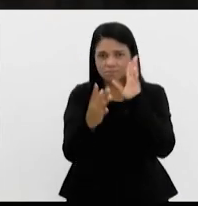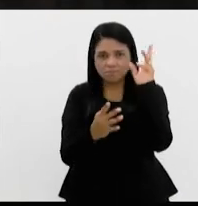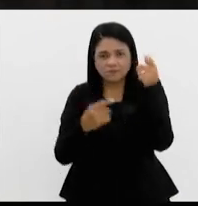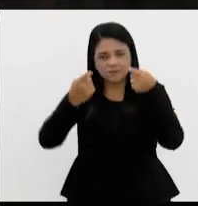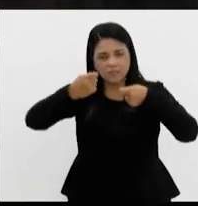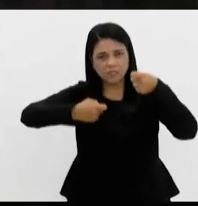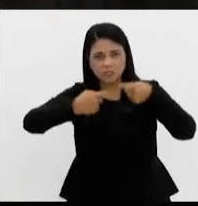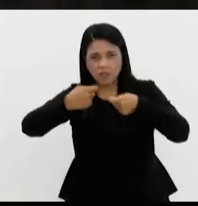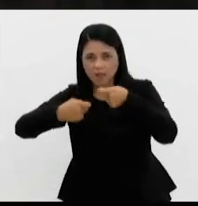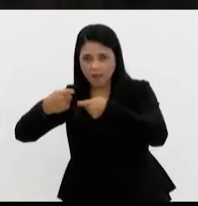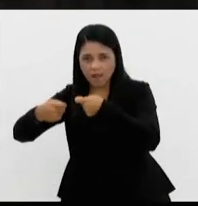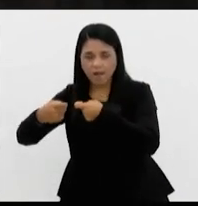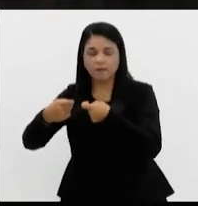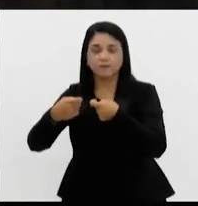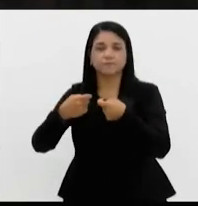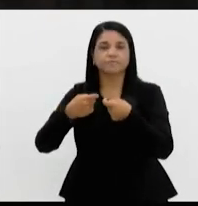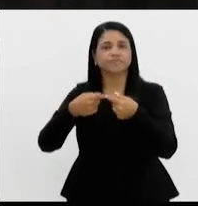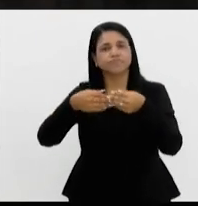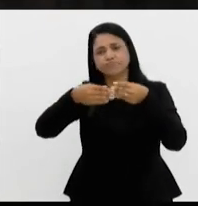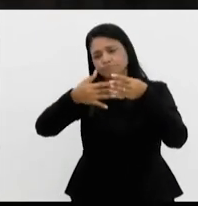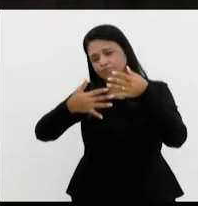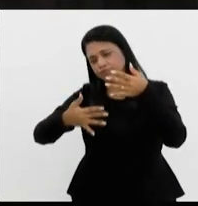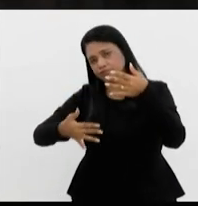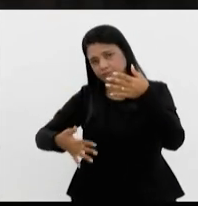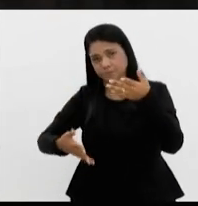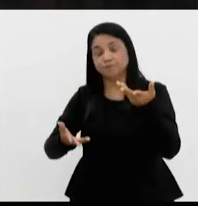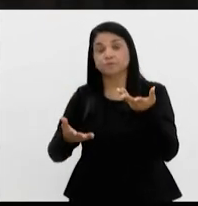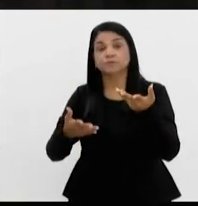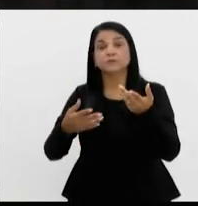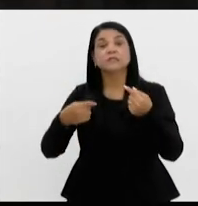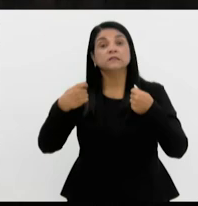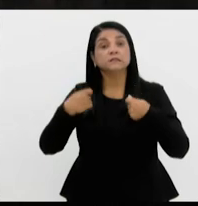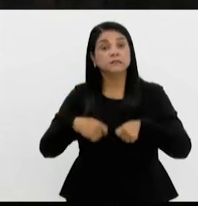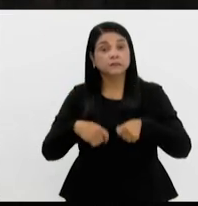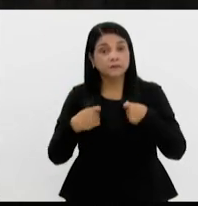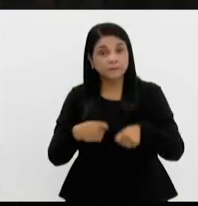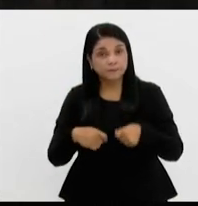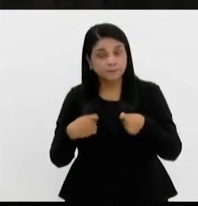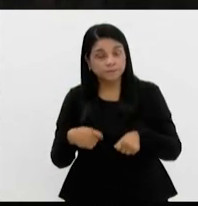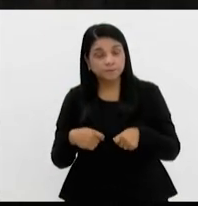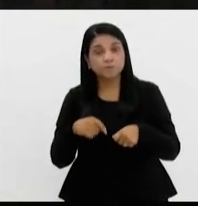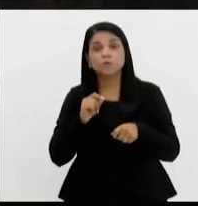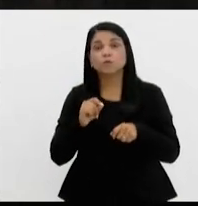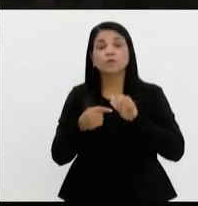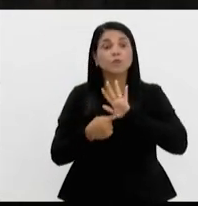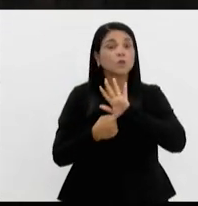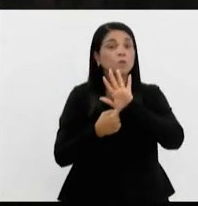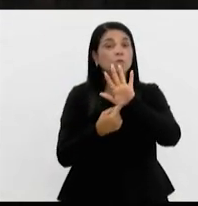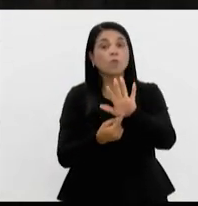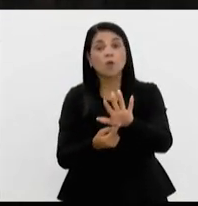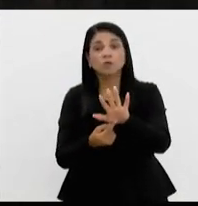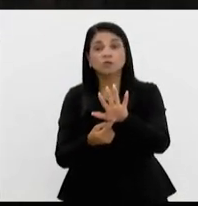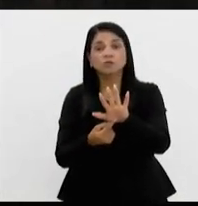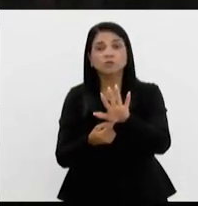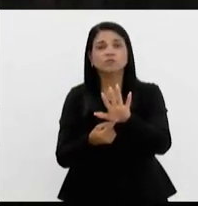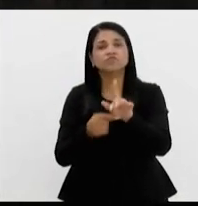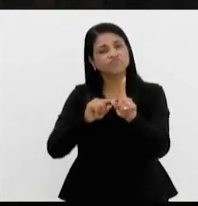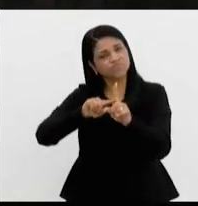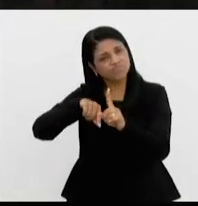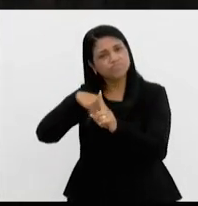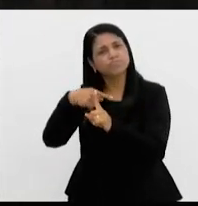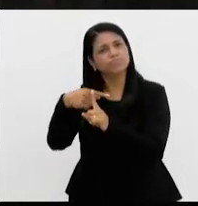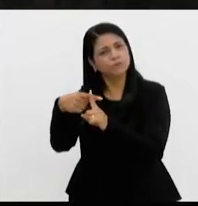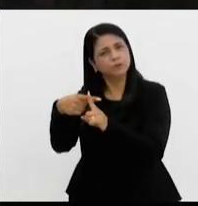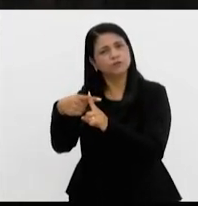guerras, etc., etc. Então, há necessidade também que a gente mostre alguma coisa de